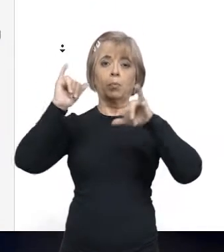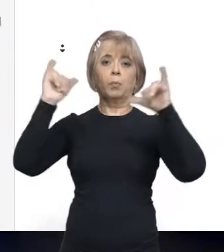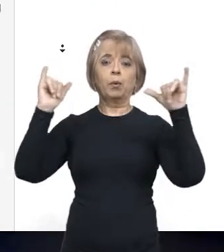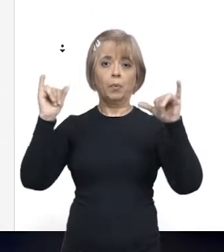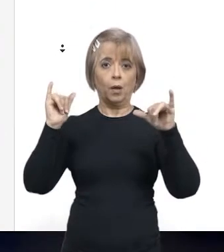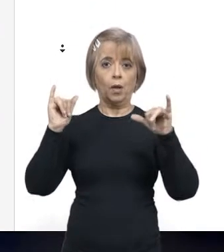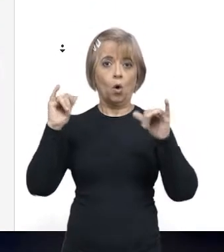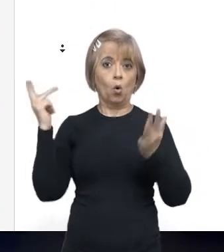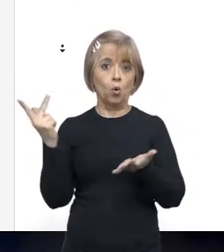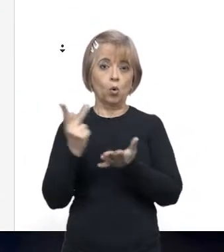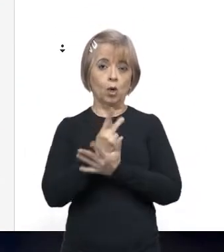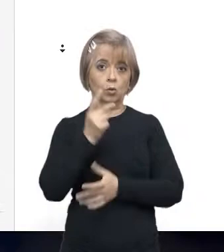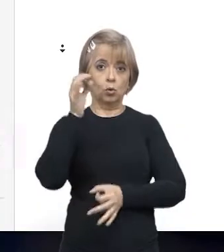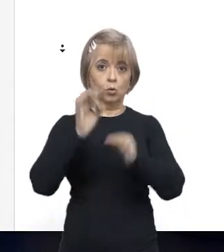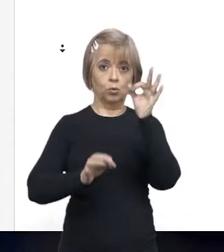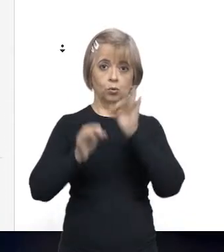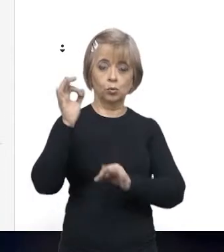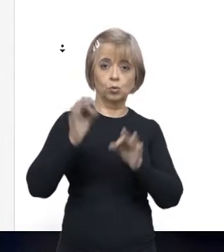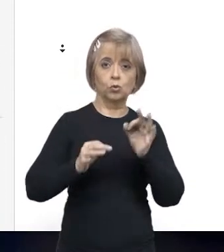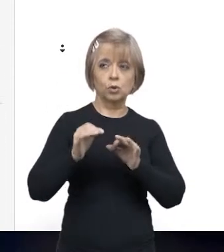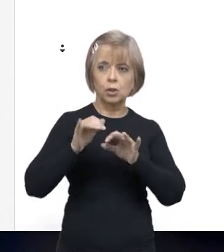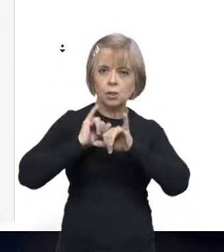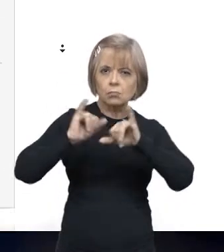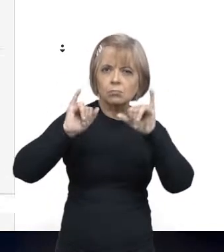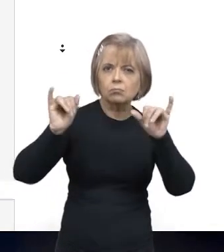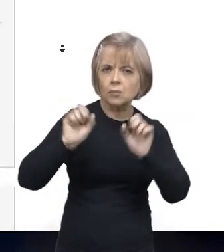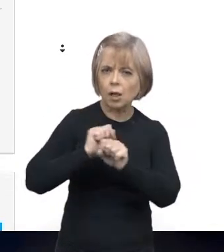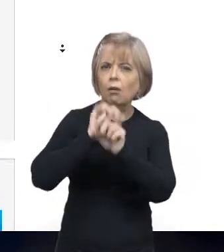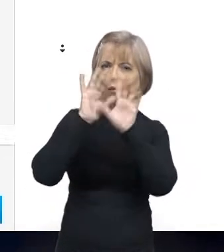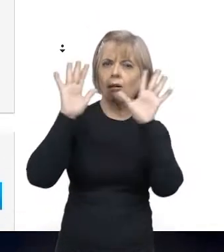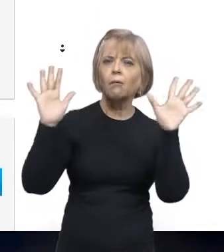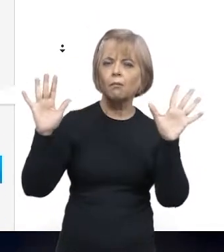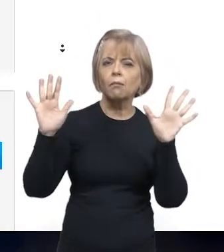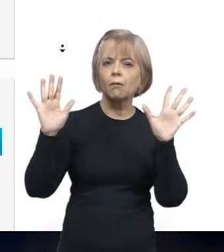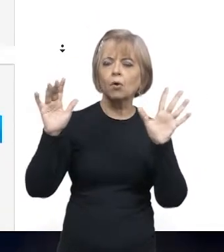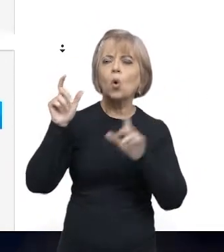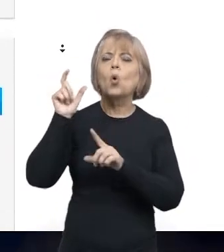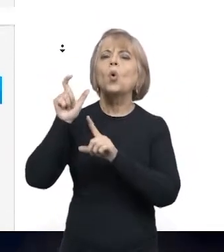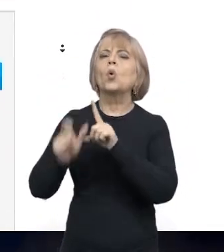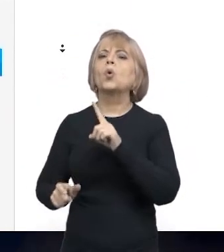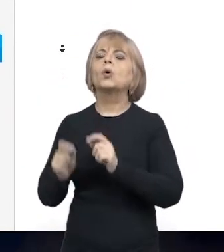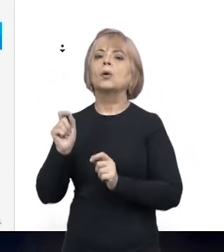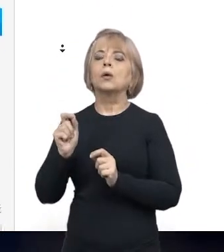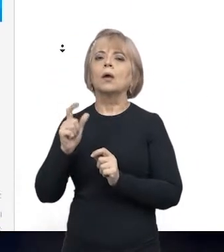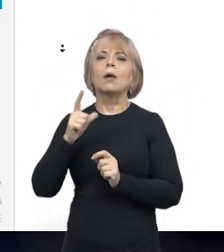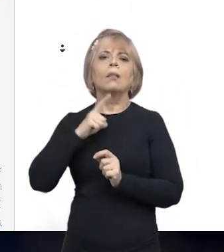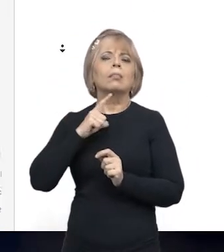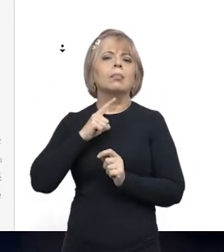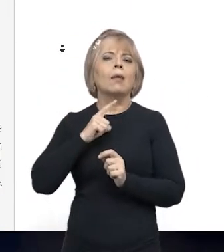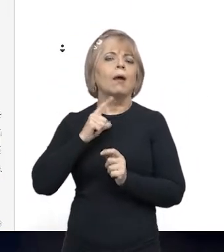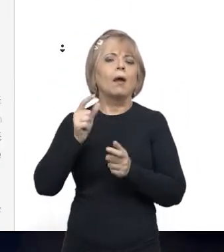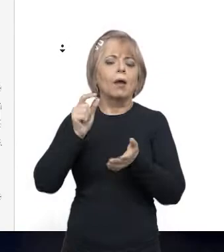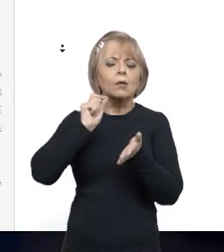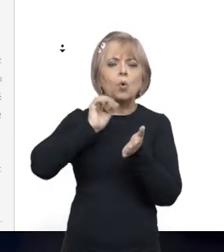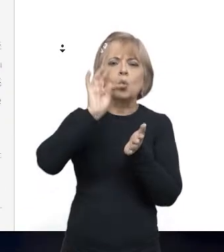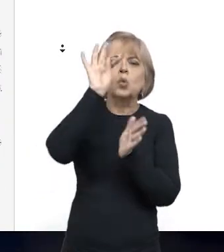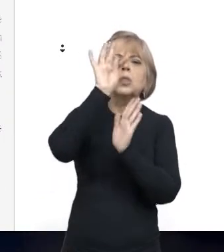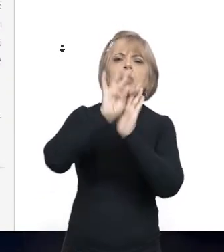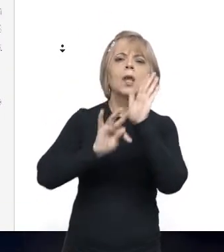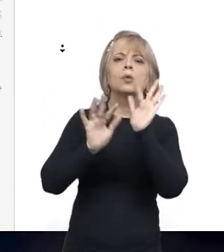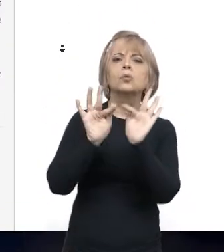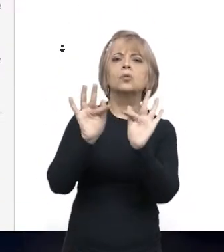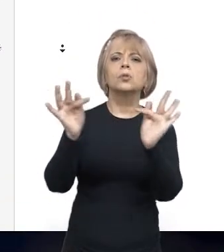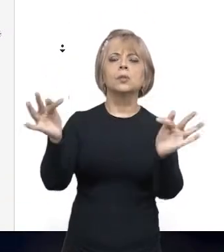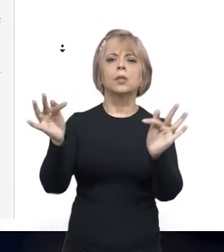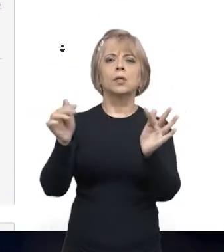decisão judicial que beneficia o consumidor, divulgar um termo de ajustamento de conduta, a gente utiliza uma linguagem simples, um sistema de